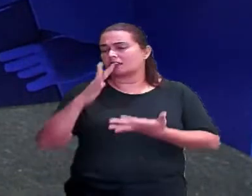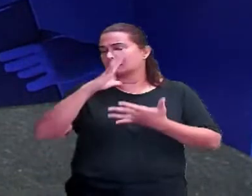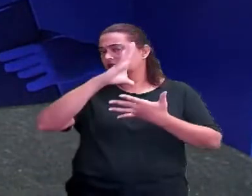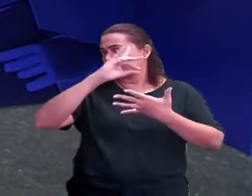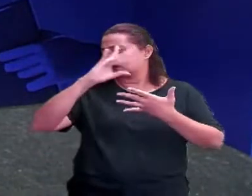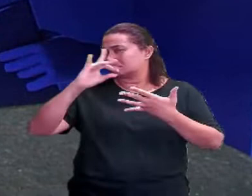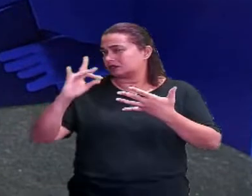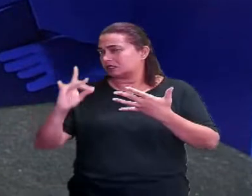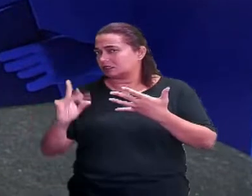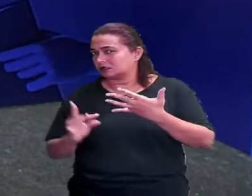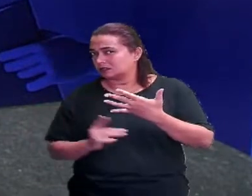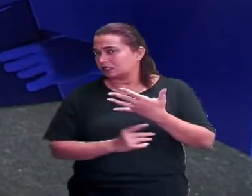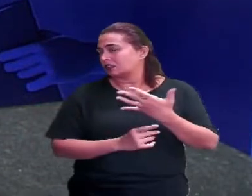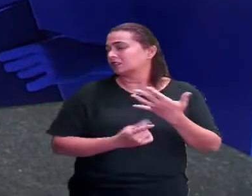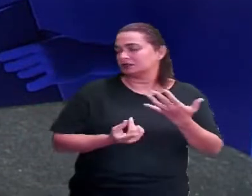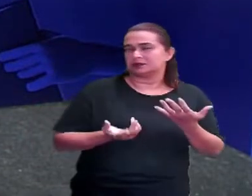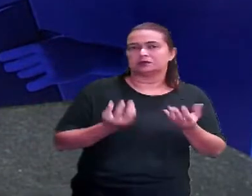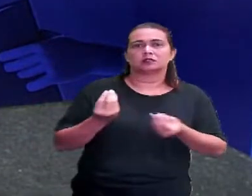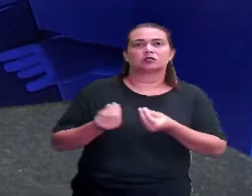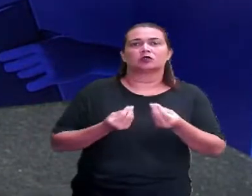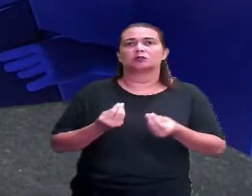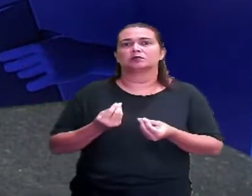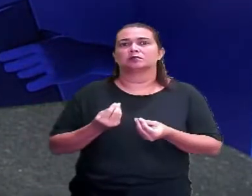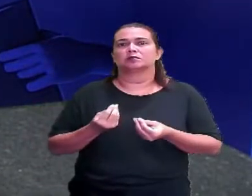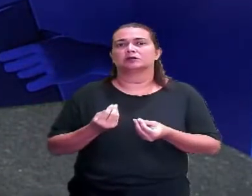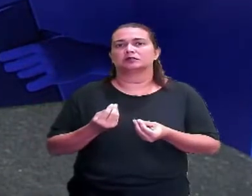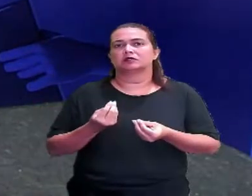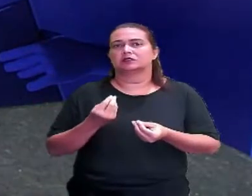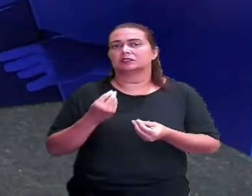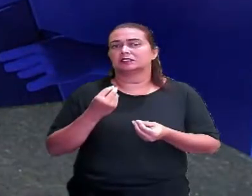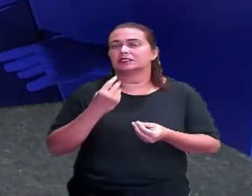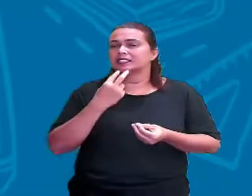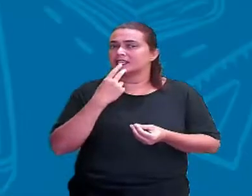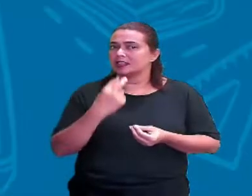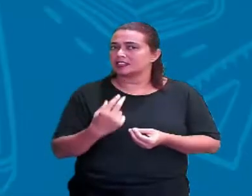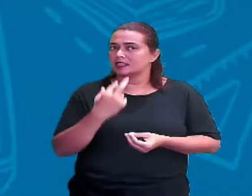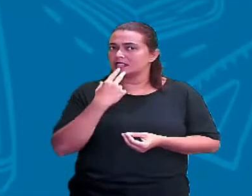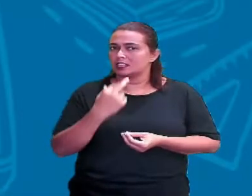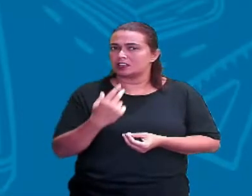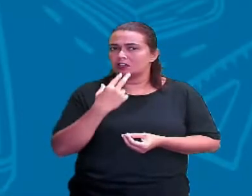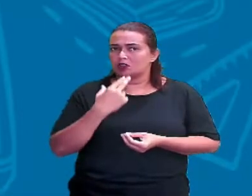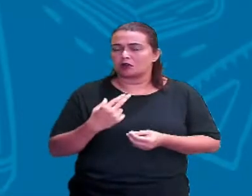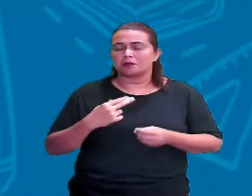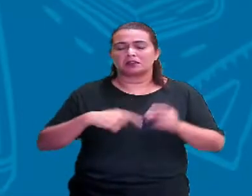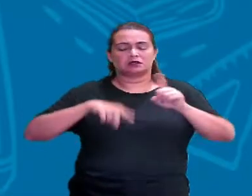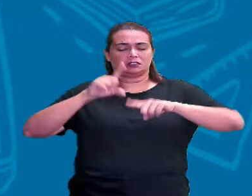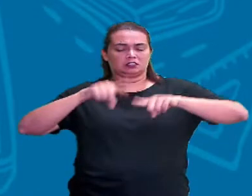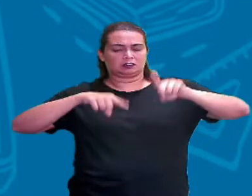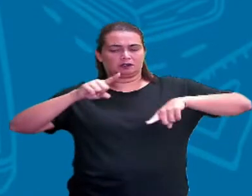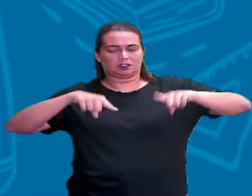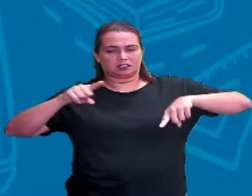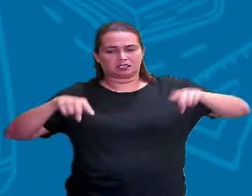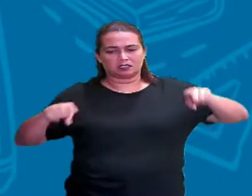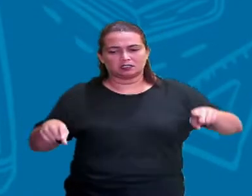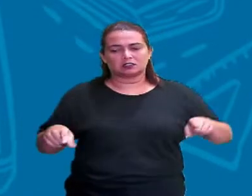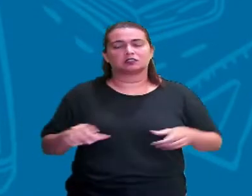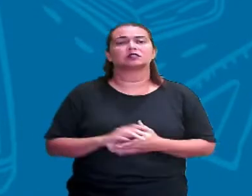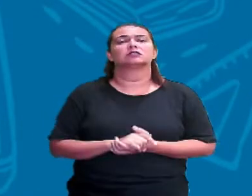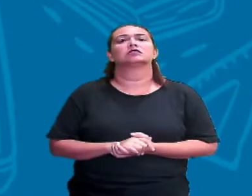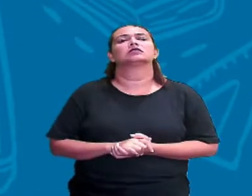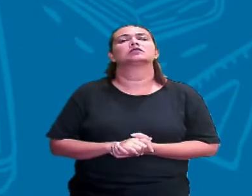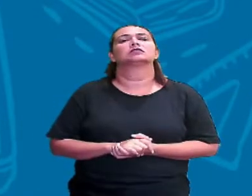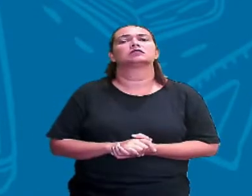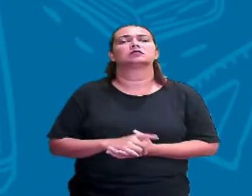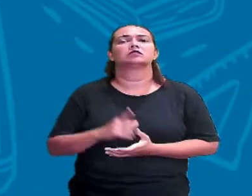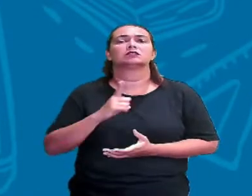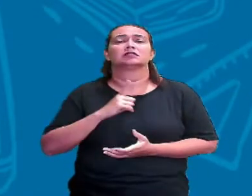aqui estas questões. Então, idiomas e variações. Todo idioma ele sofre, a ação de